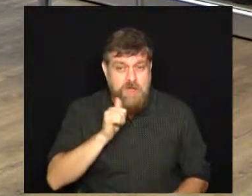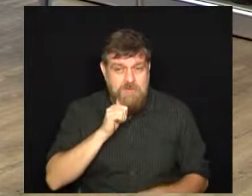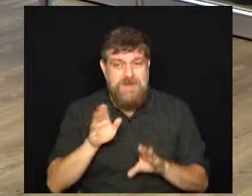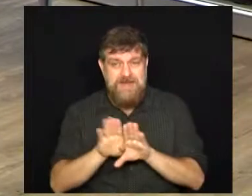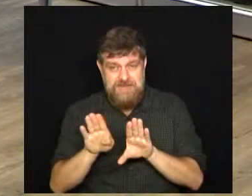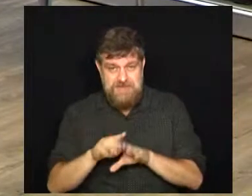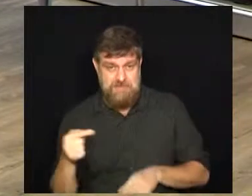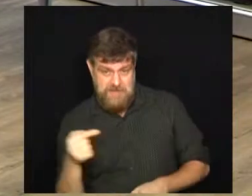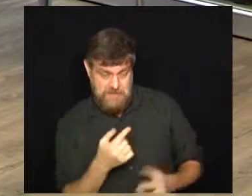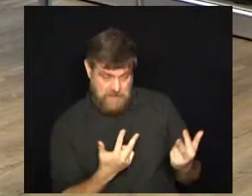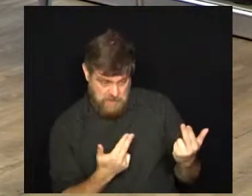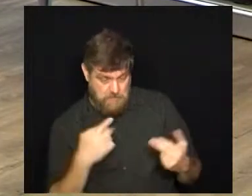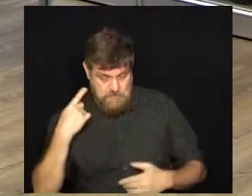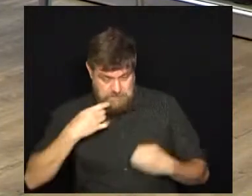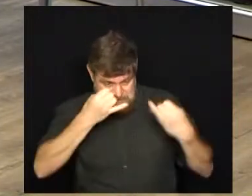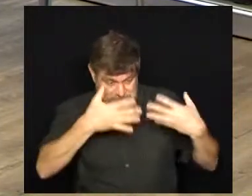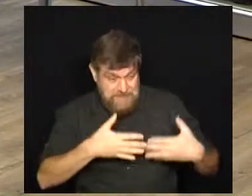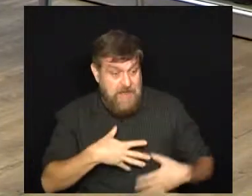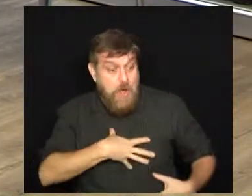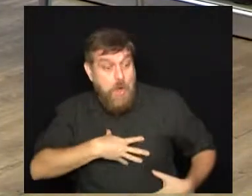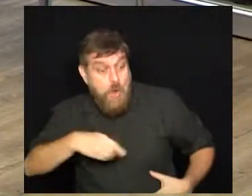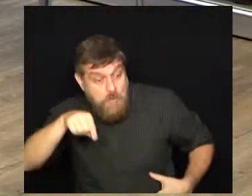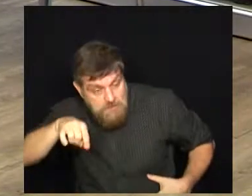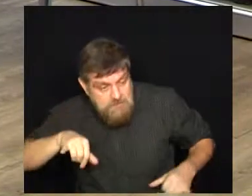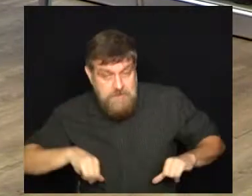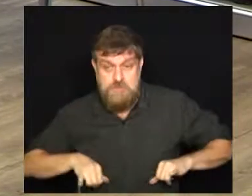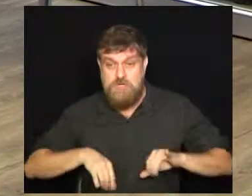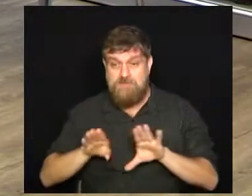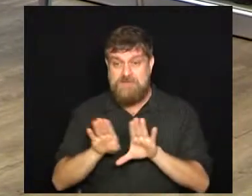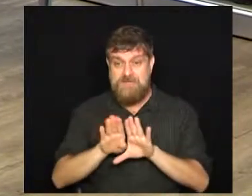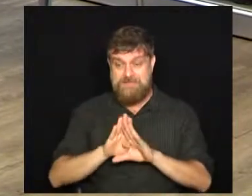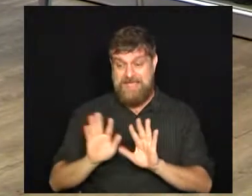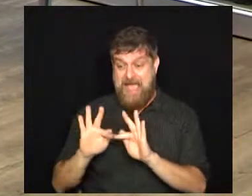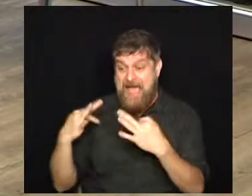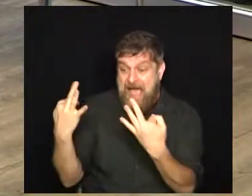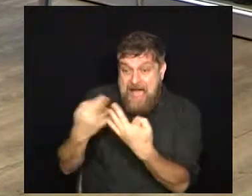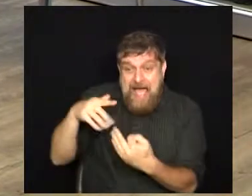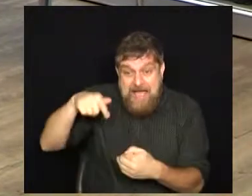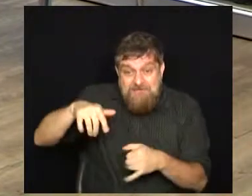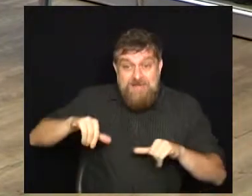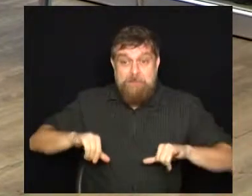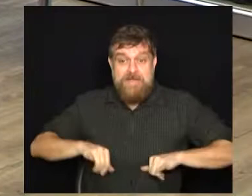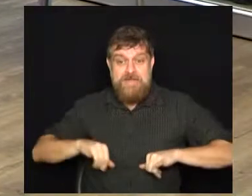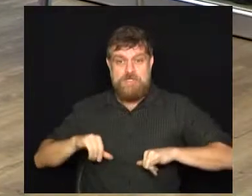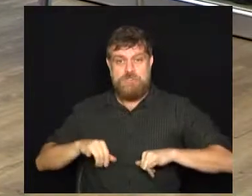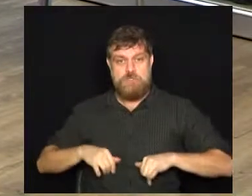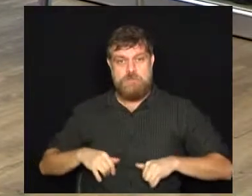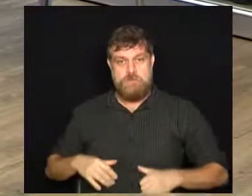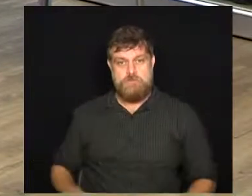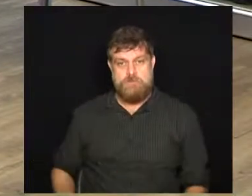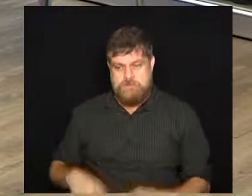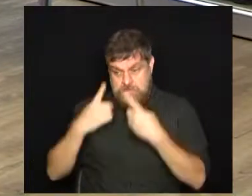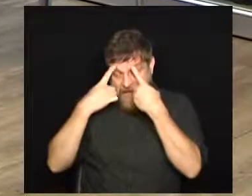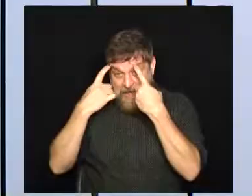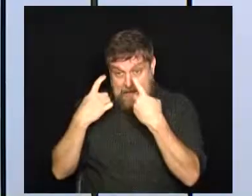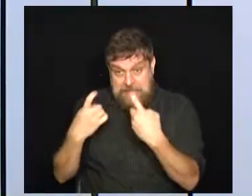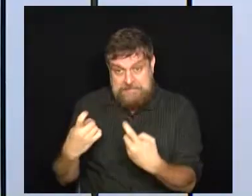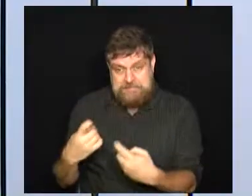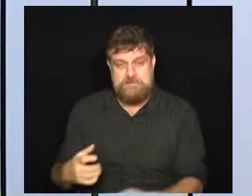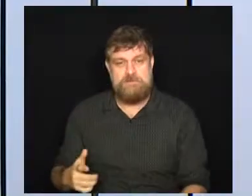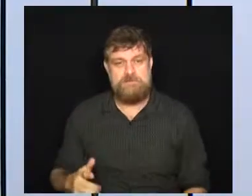também, como a Fábia disse, os filhos. Ali é uma violência familiar. Com certeza, porque veja bem